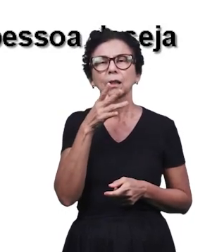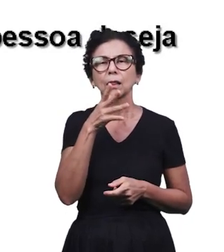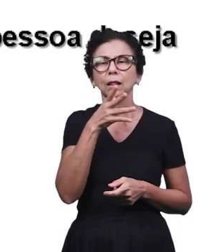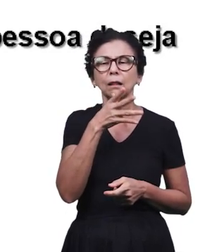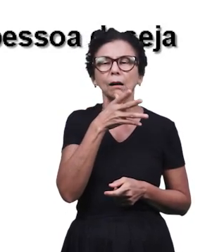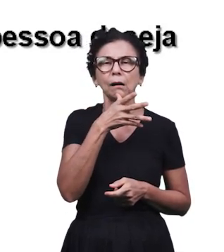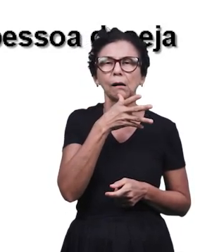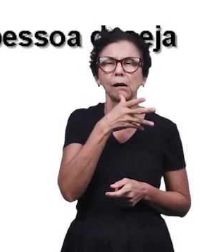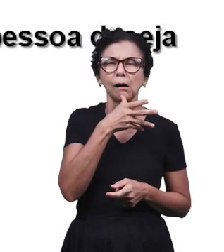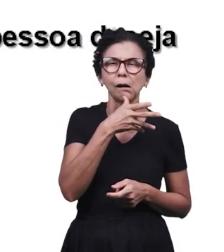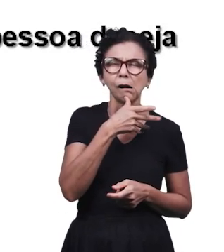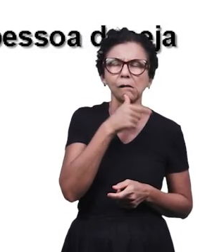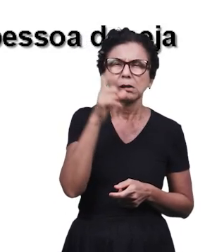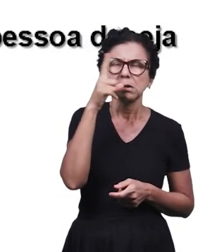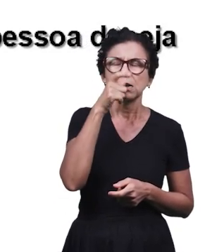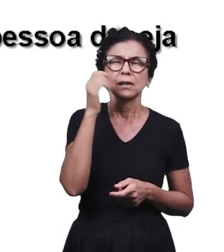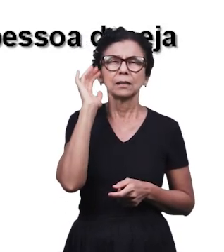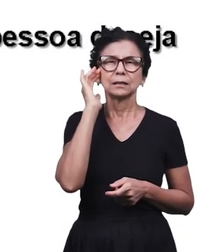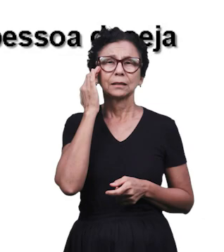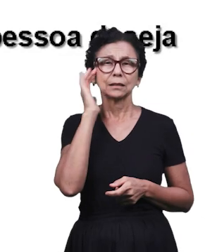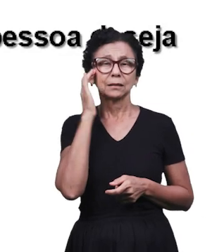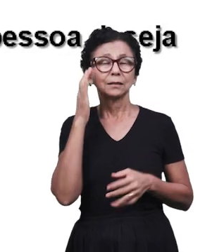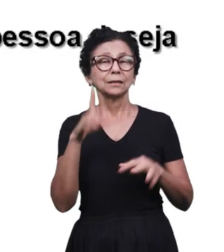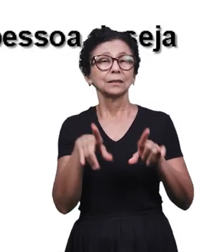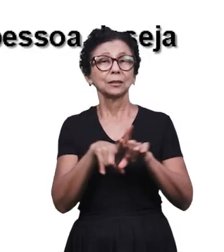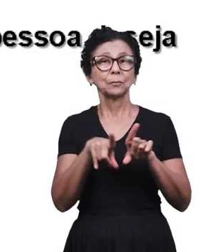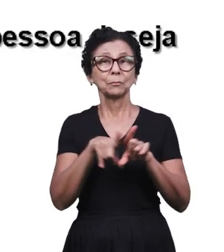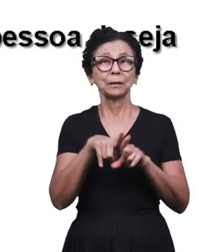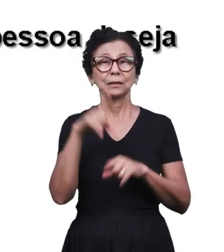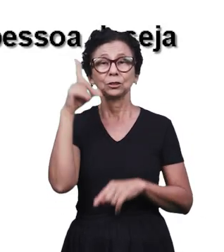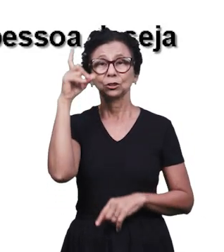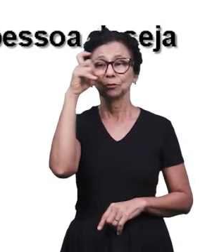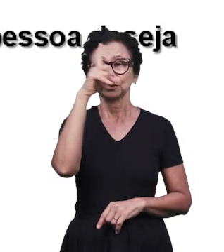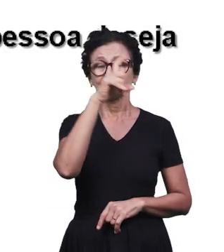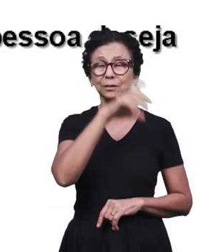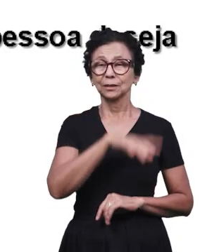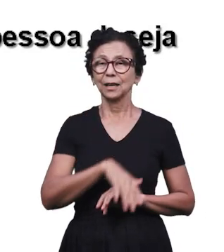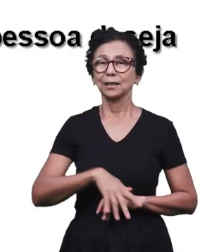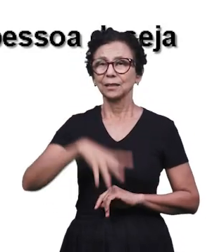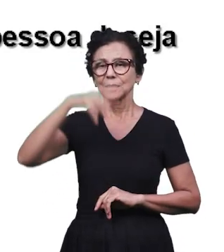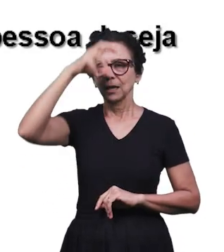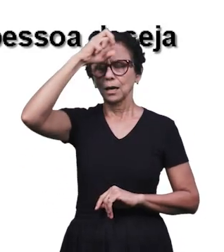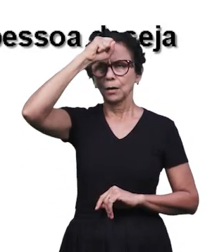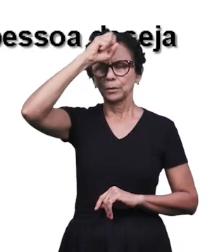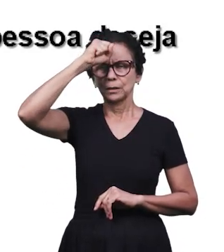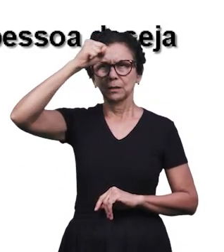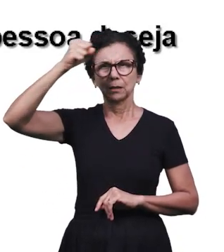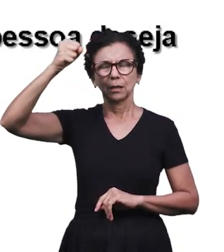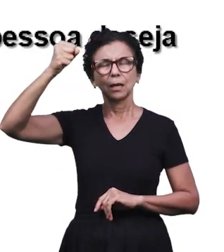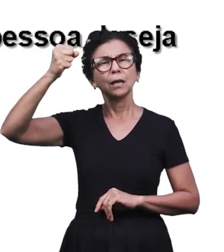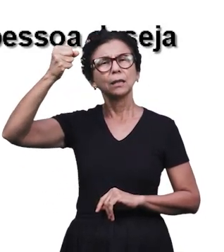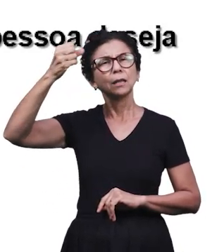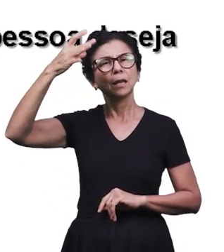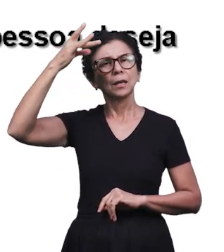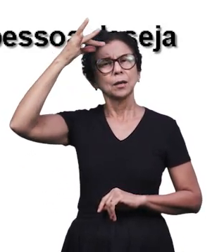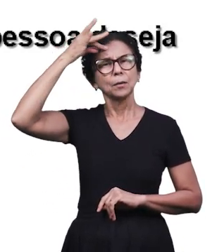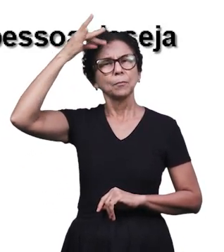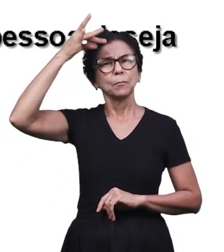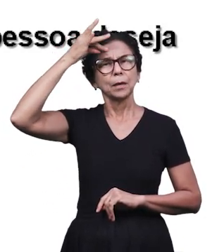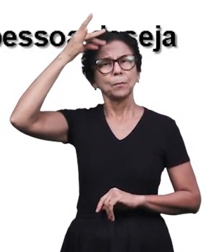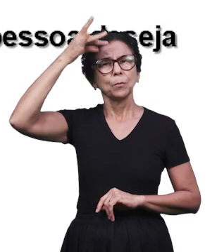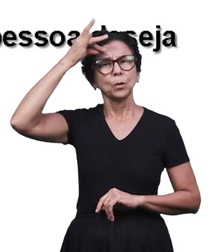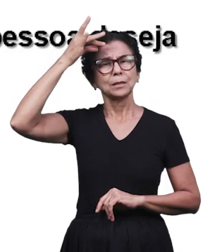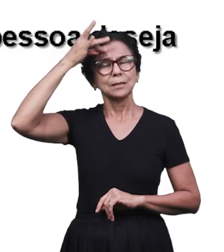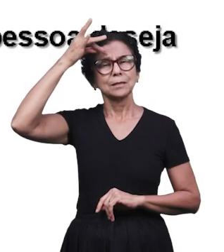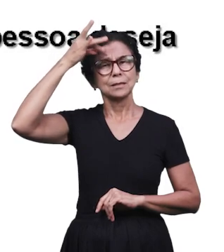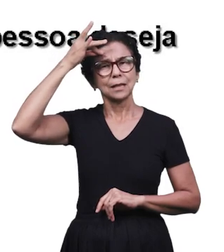imprecisas, além da dificuldade do aprendizado e da memorização de novos conhecimentos.